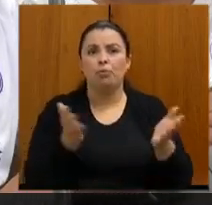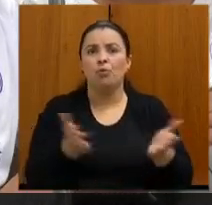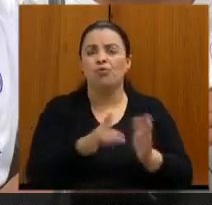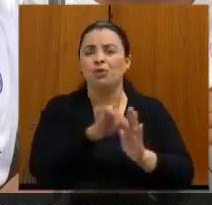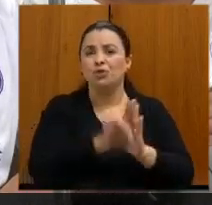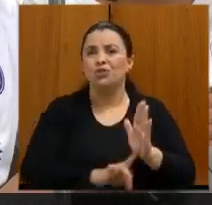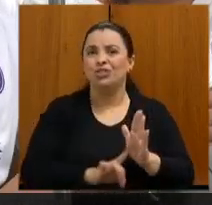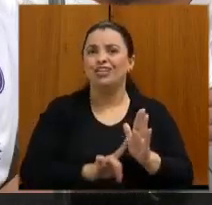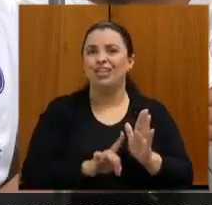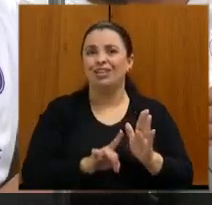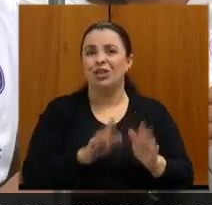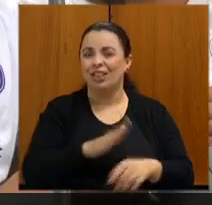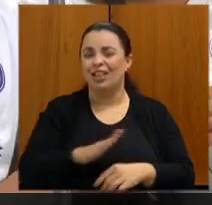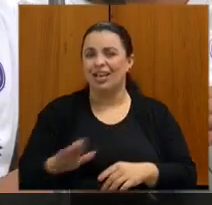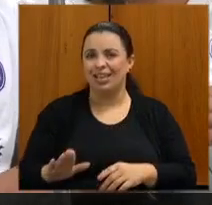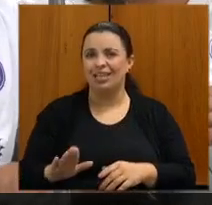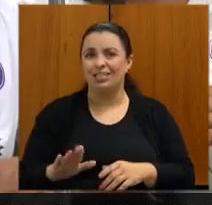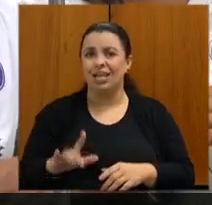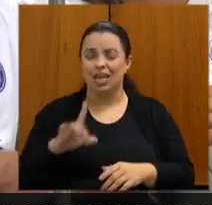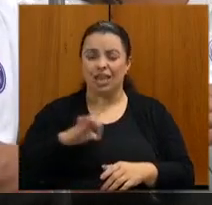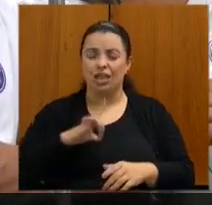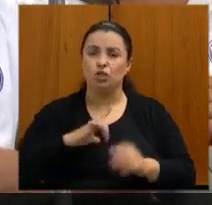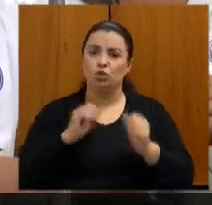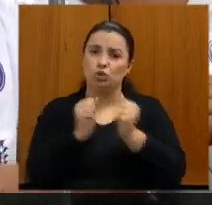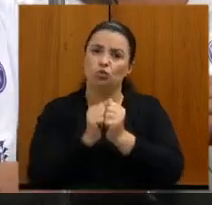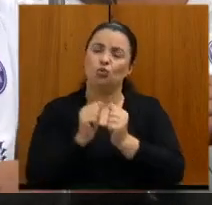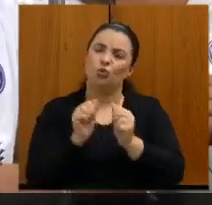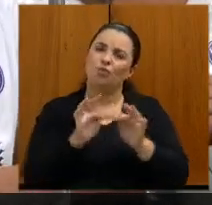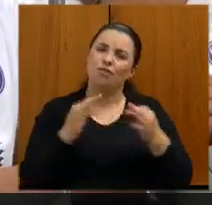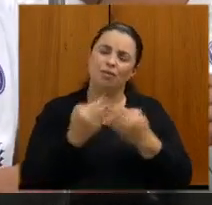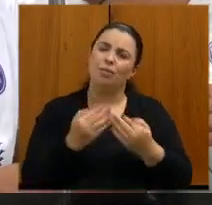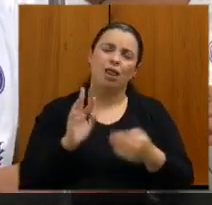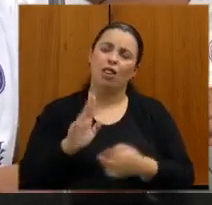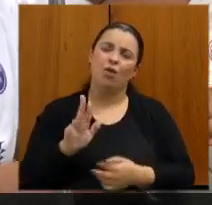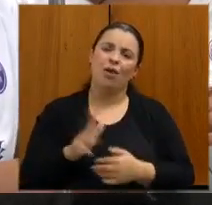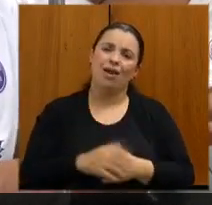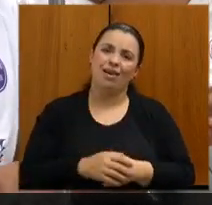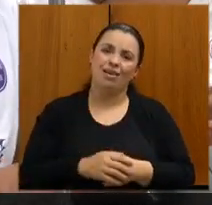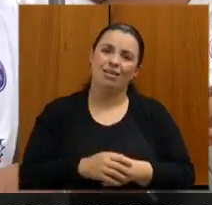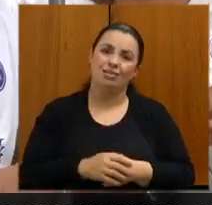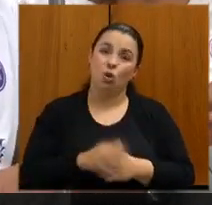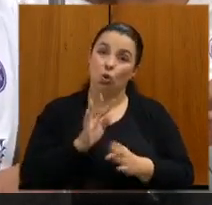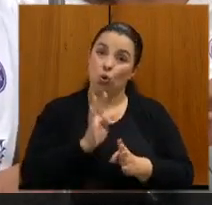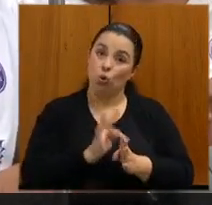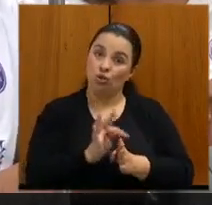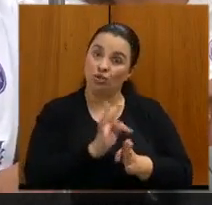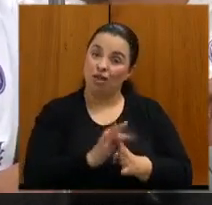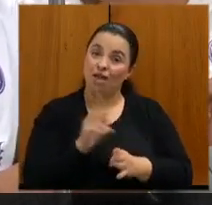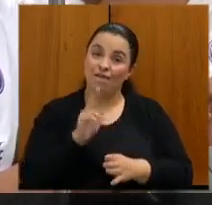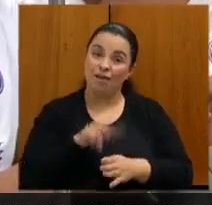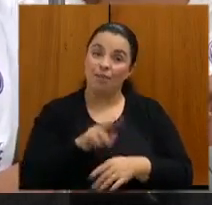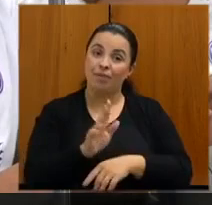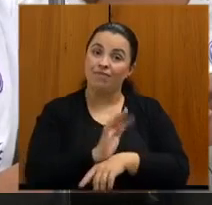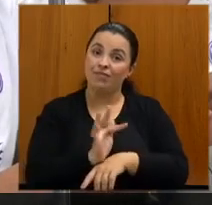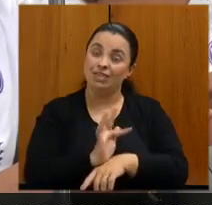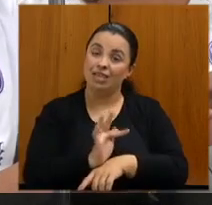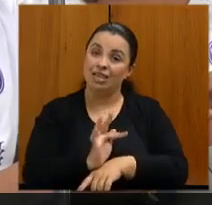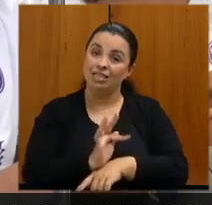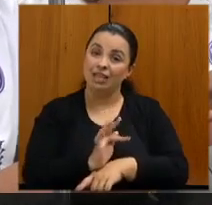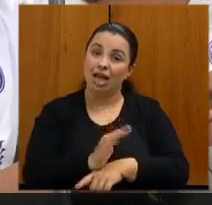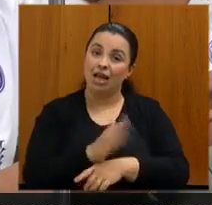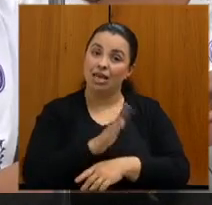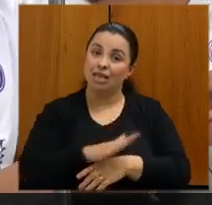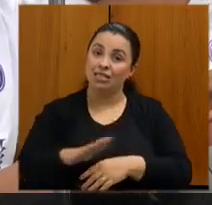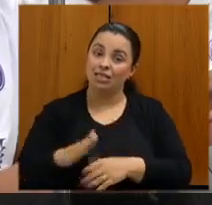seu seio familiar o Conselho Tutelar vai lá para poder fiscalizar e retirar as crianças é